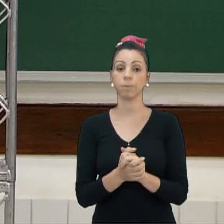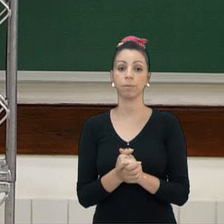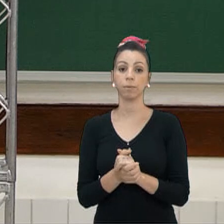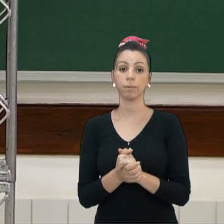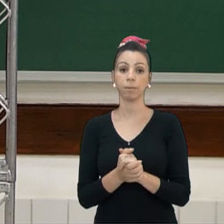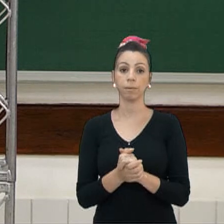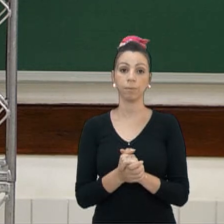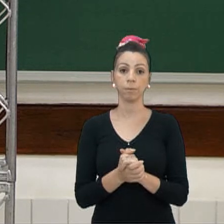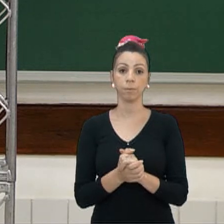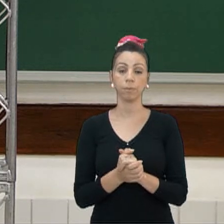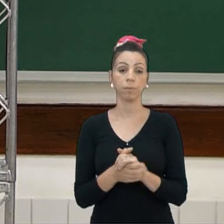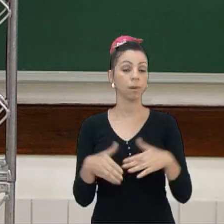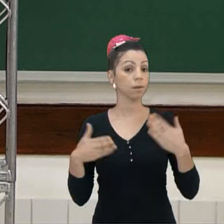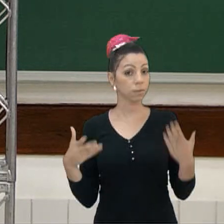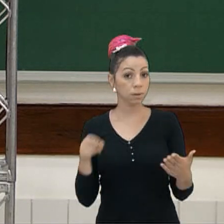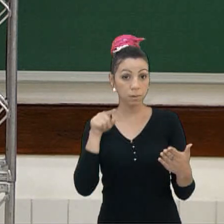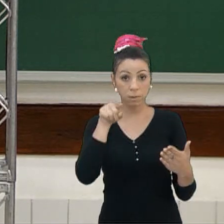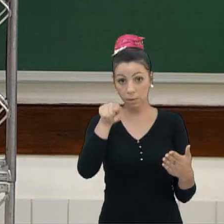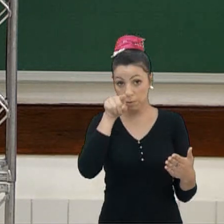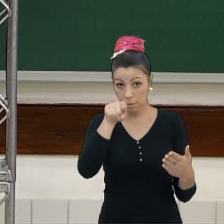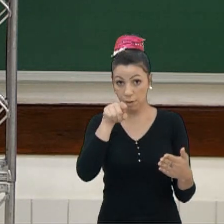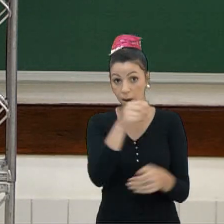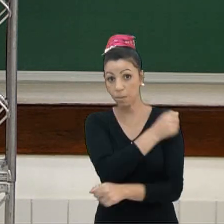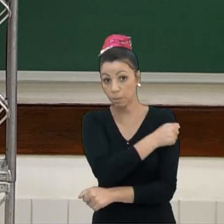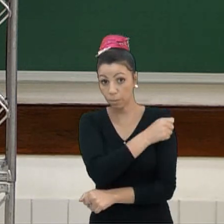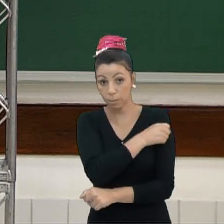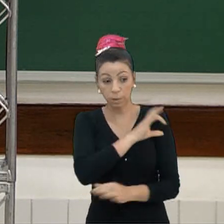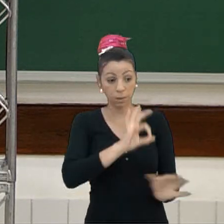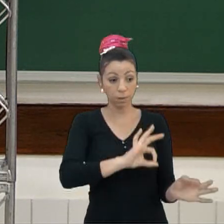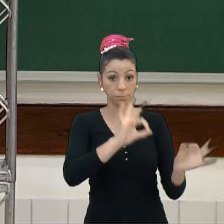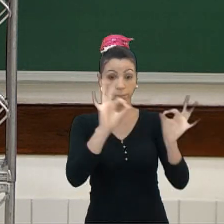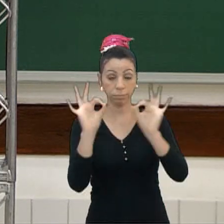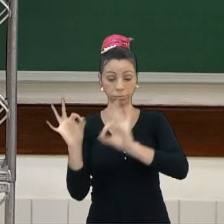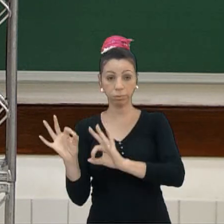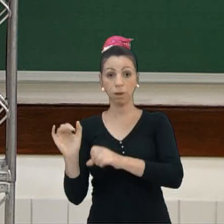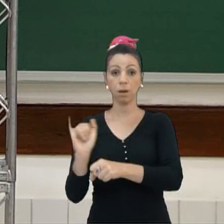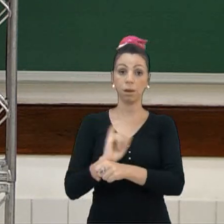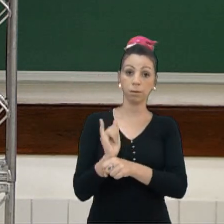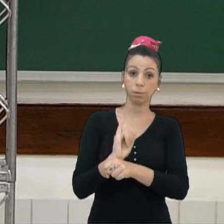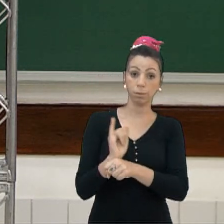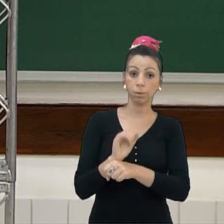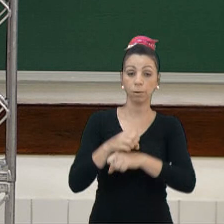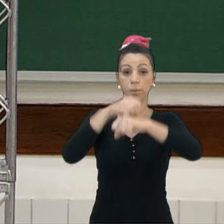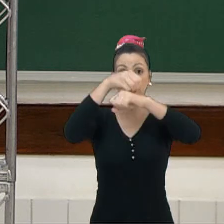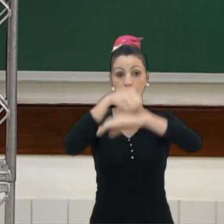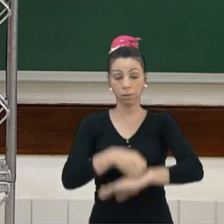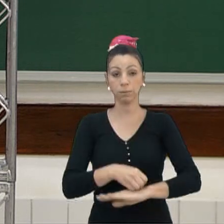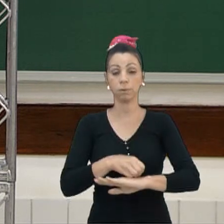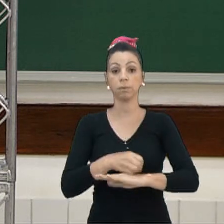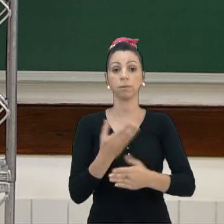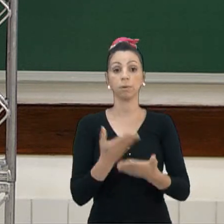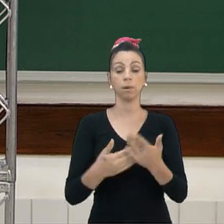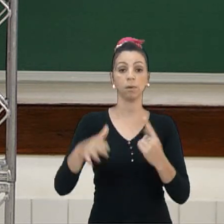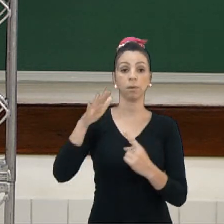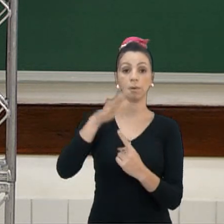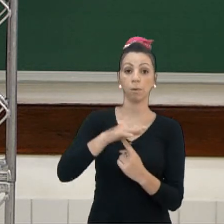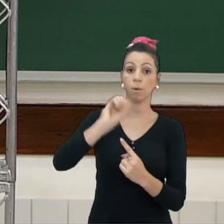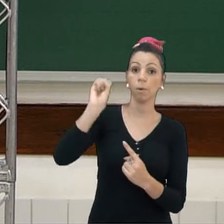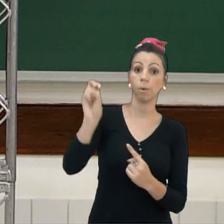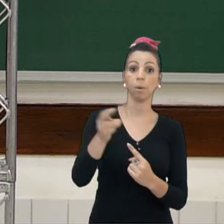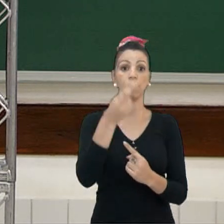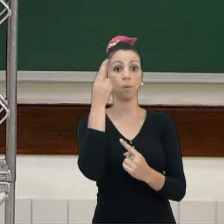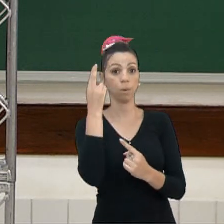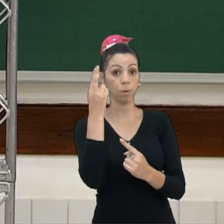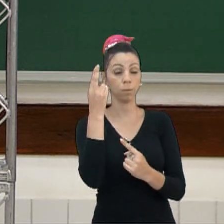algum acaso você esteja vendo a aula pelo YouTube ou pelo aplicativo do Aula Paraná ou pela